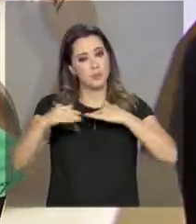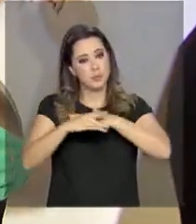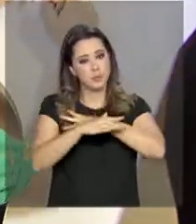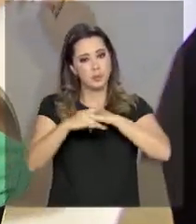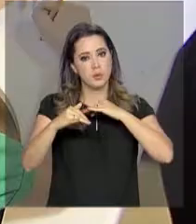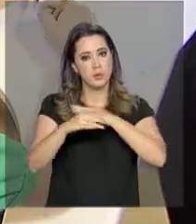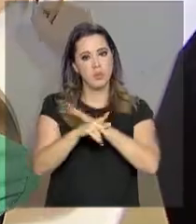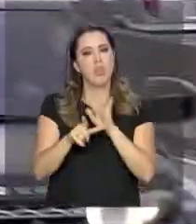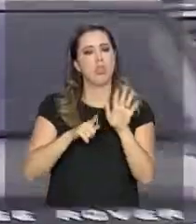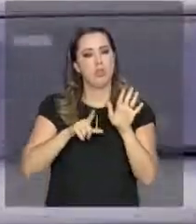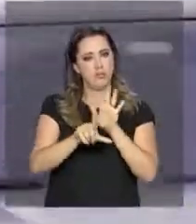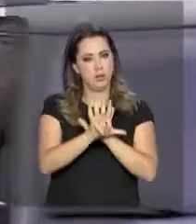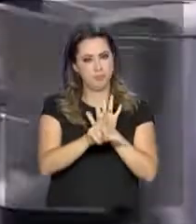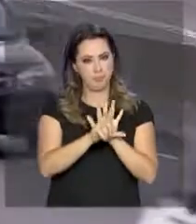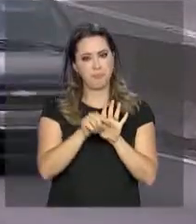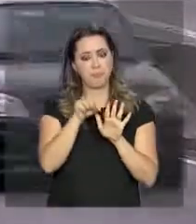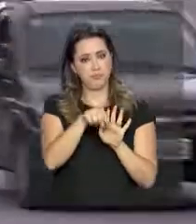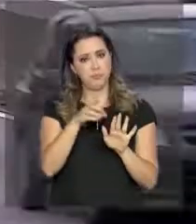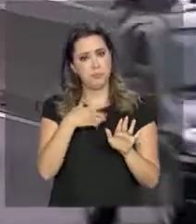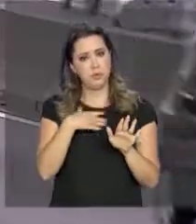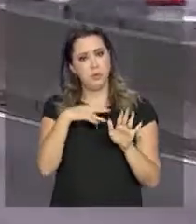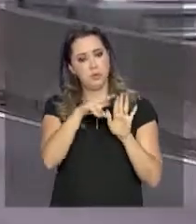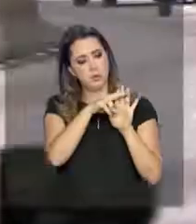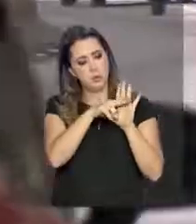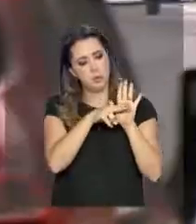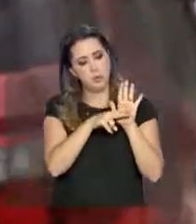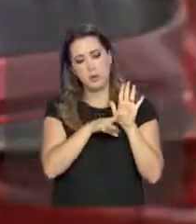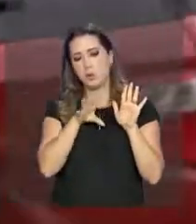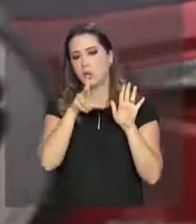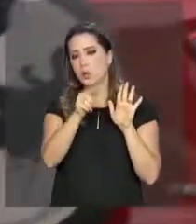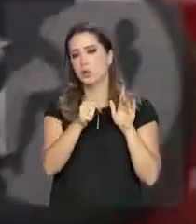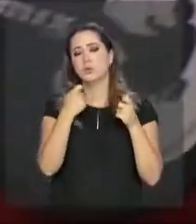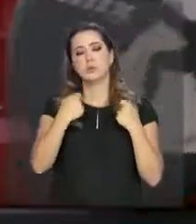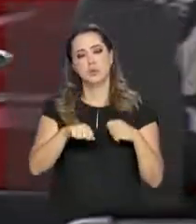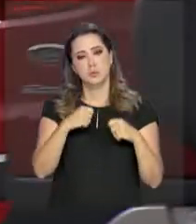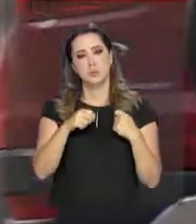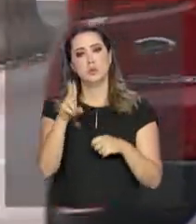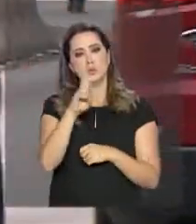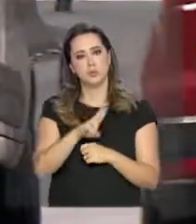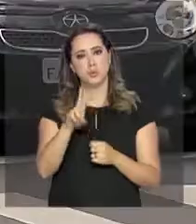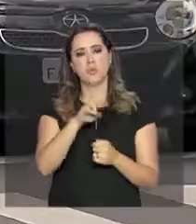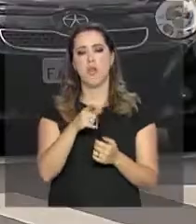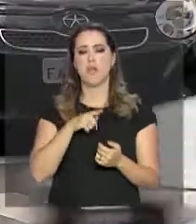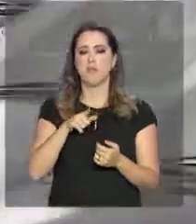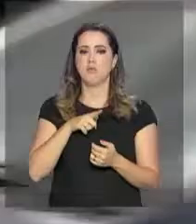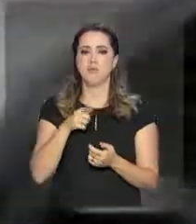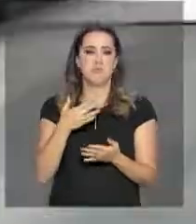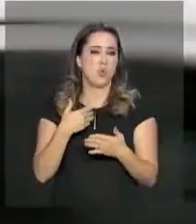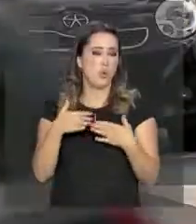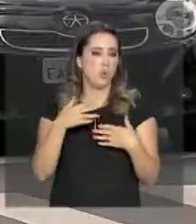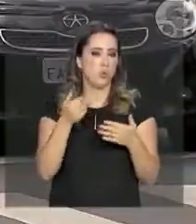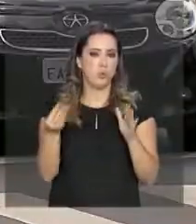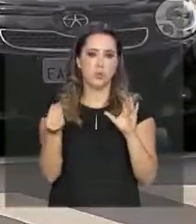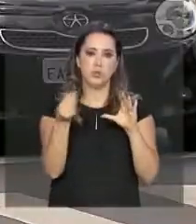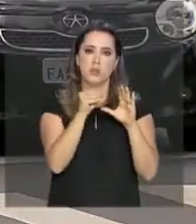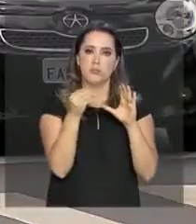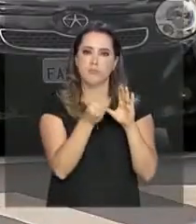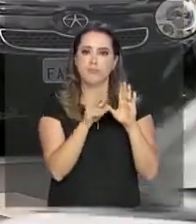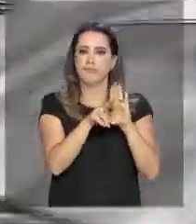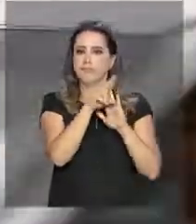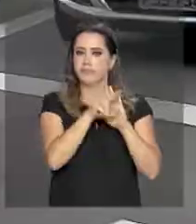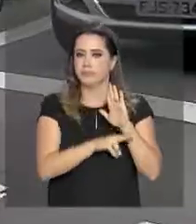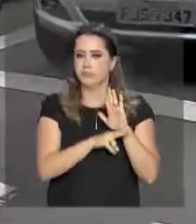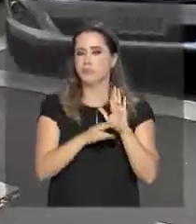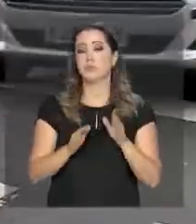de trânsito brasileiro o documento que estabelece as regras condutas infrações e penalidades pra todos os envolvidos nesse